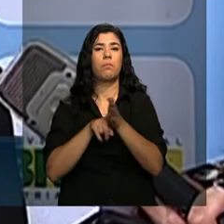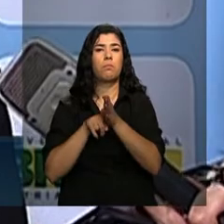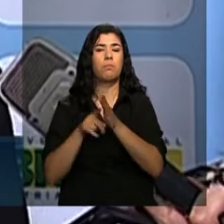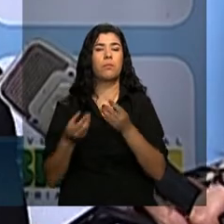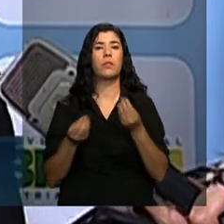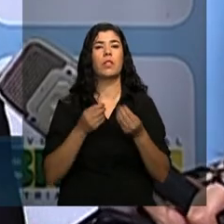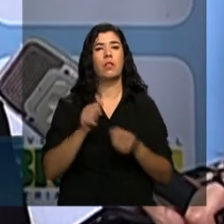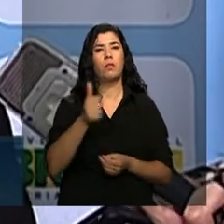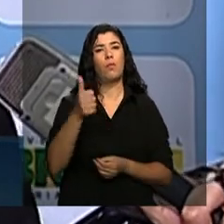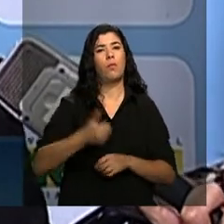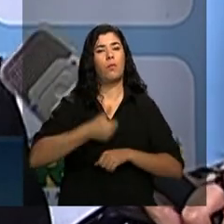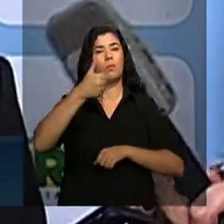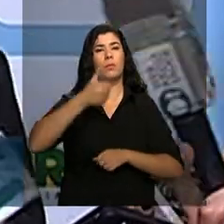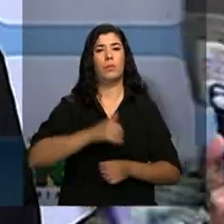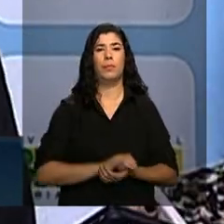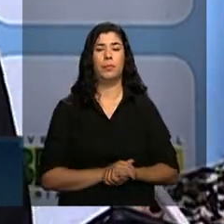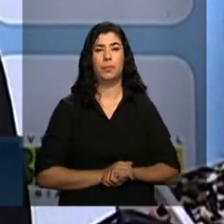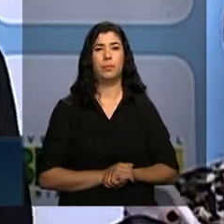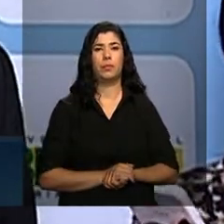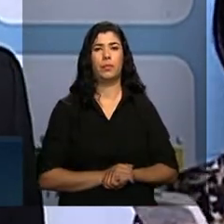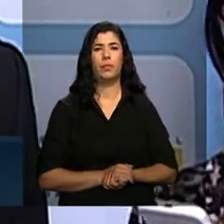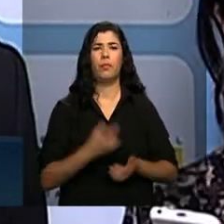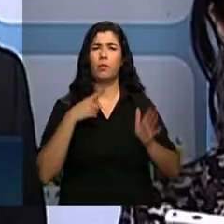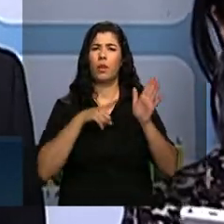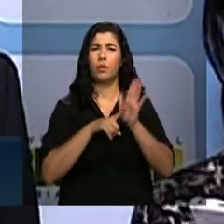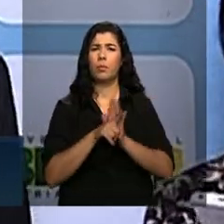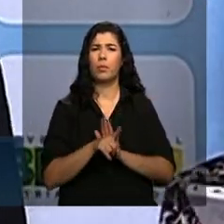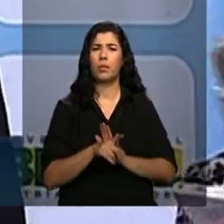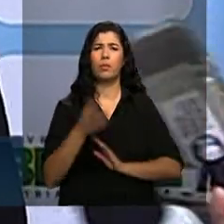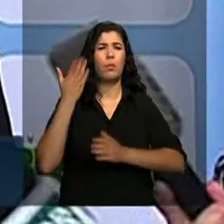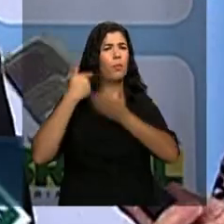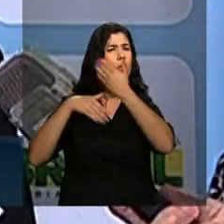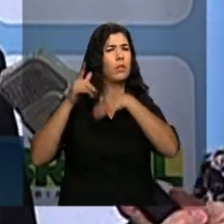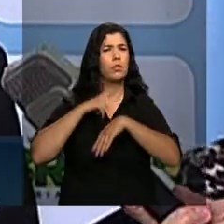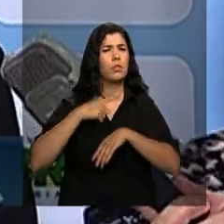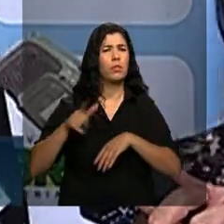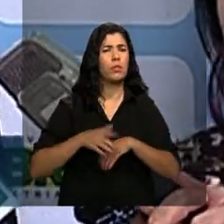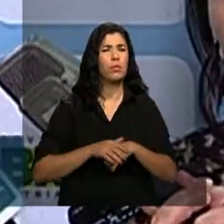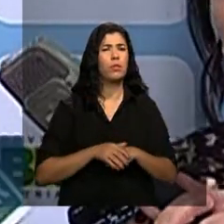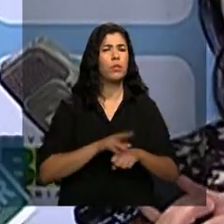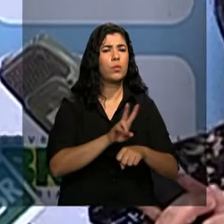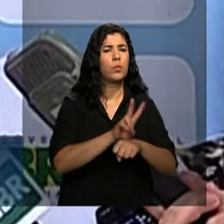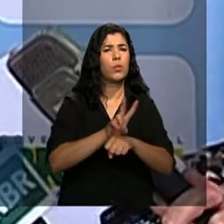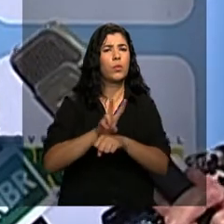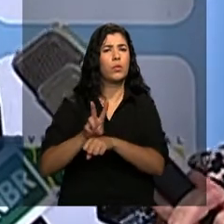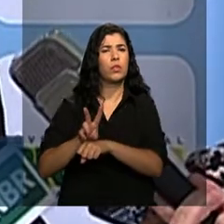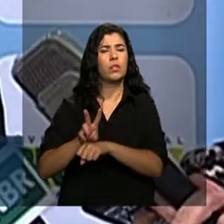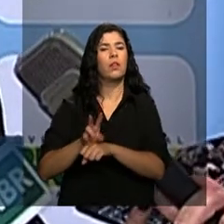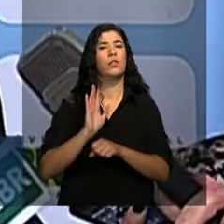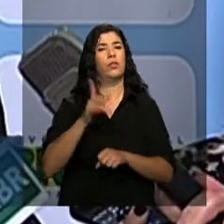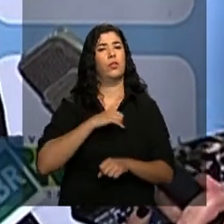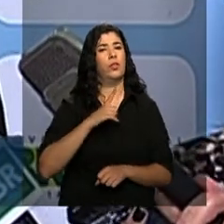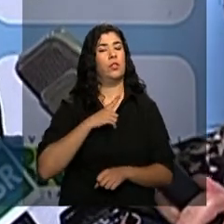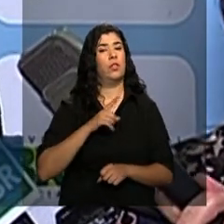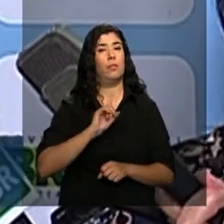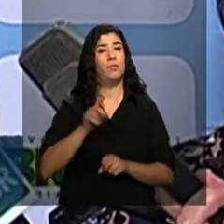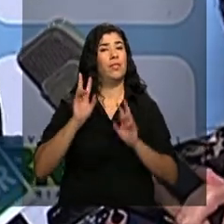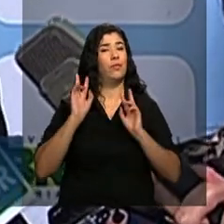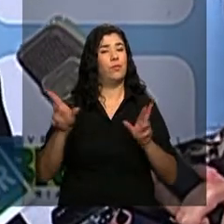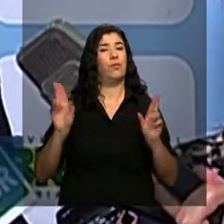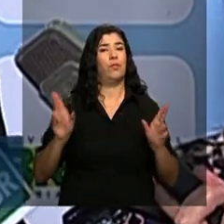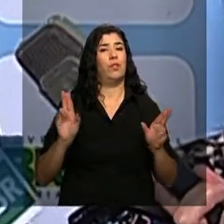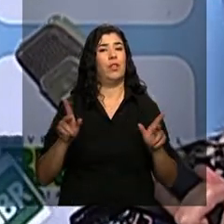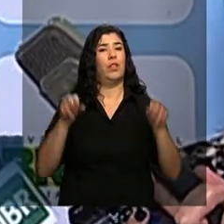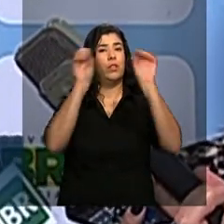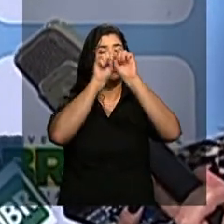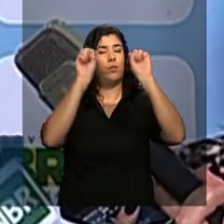muito mais qualificada. Hoje essa rastreabilidade não existe? Né? Ela existe, mas ela é feita não por um sistema informatizado, por uma